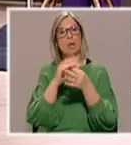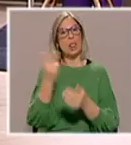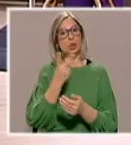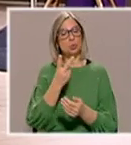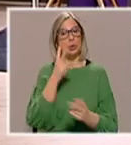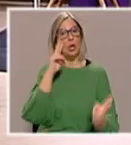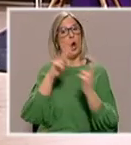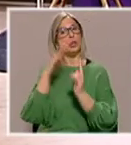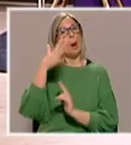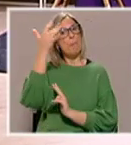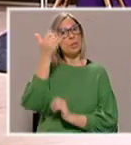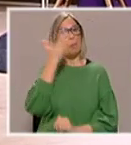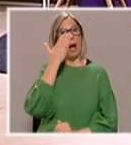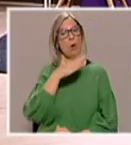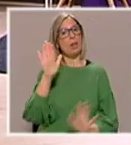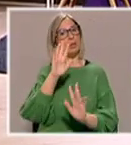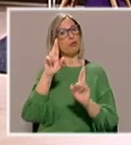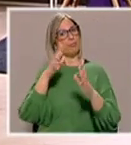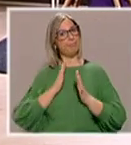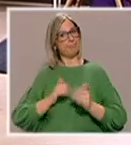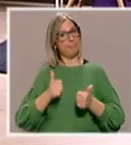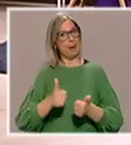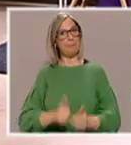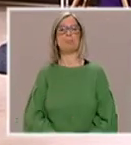Até à próxima aula. Adeus, até a Fiquem bem. próxima aula. Adeus. Fiquem bem.